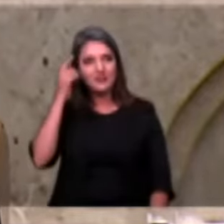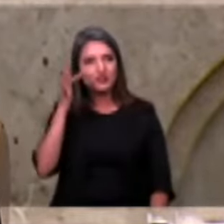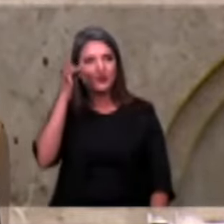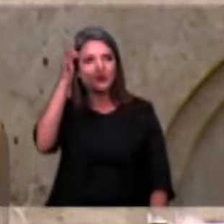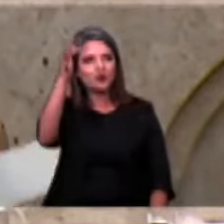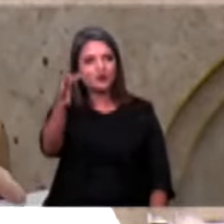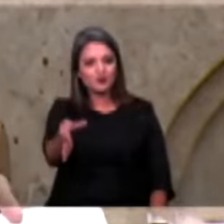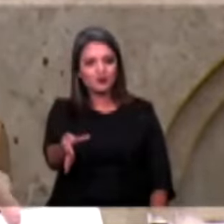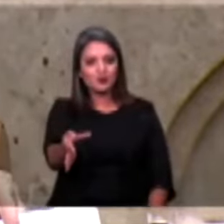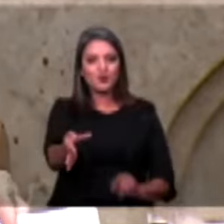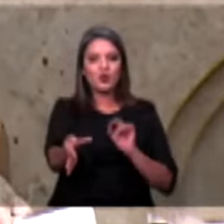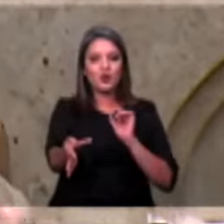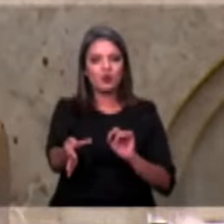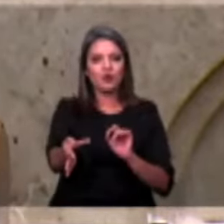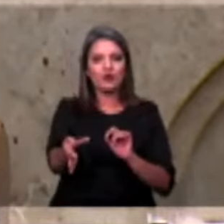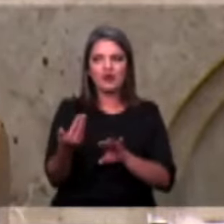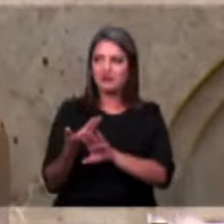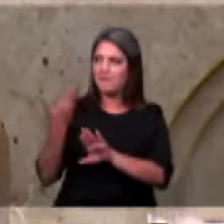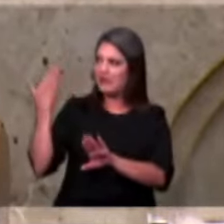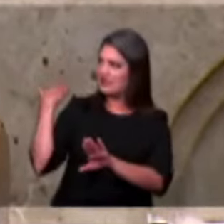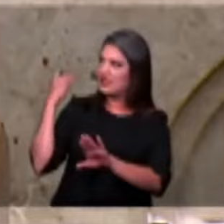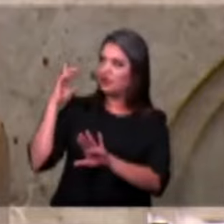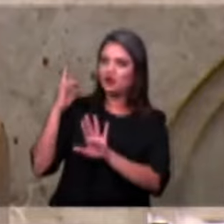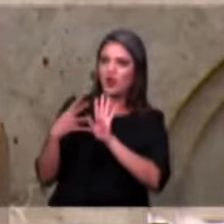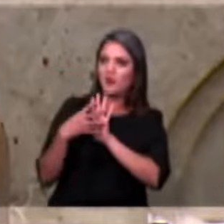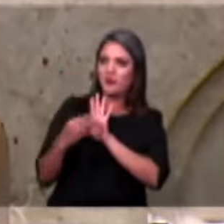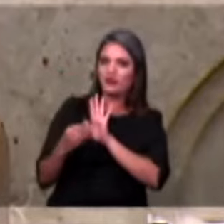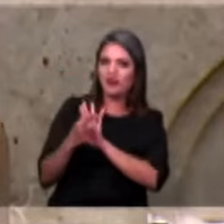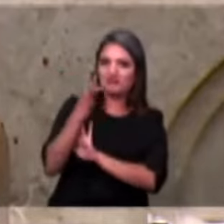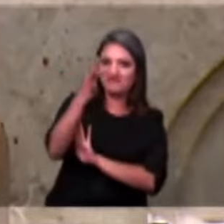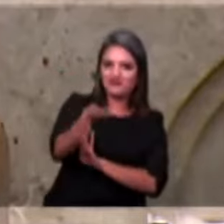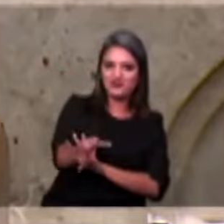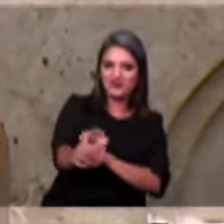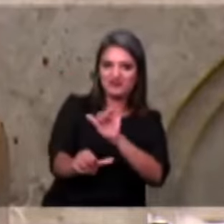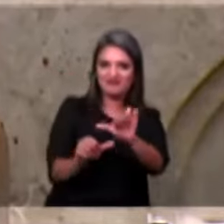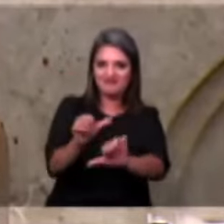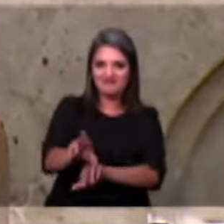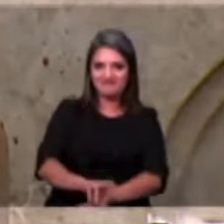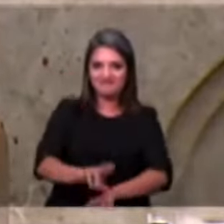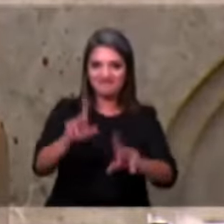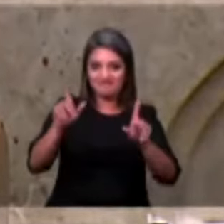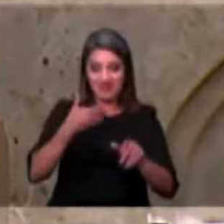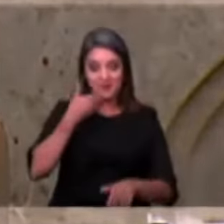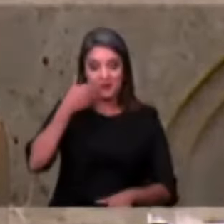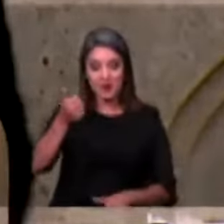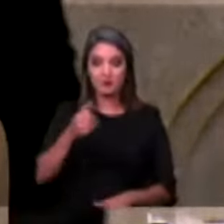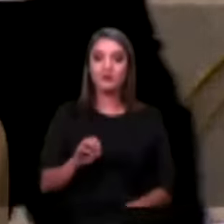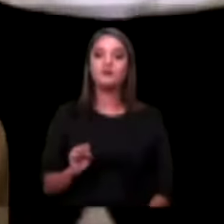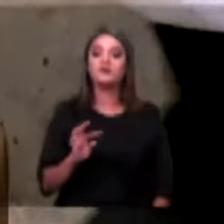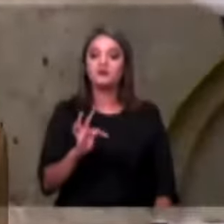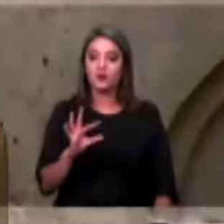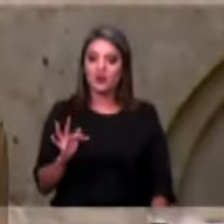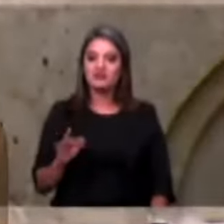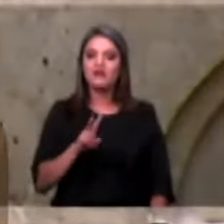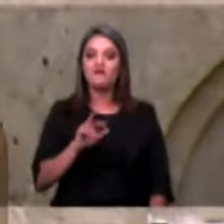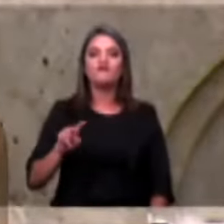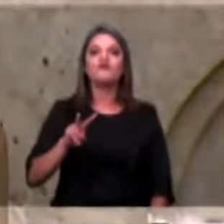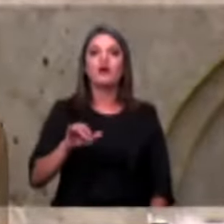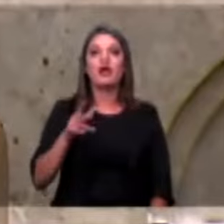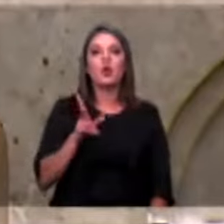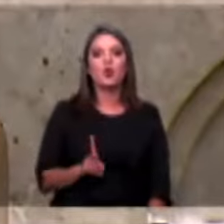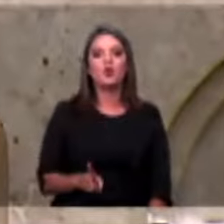a ressignificação do passado. O Supremo Tribunal Federal, estejam certos, permanecerá